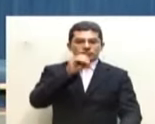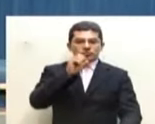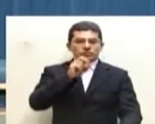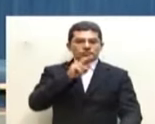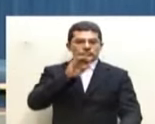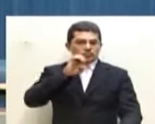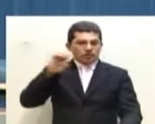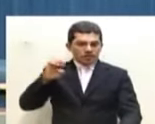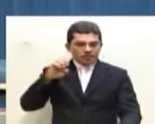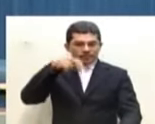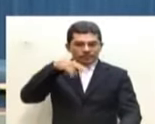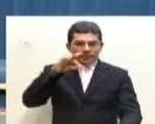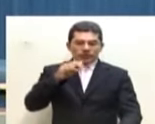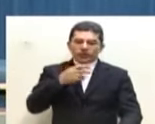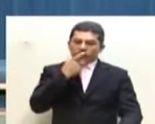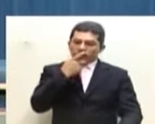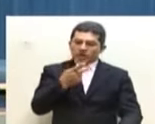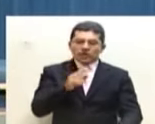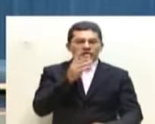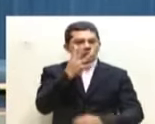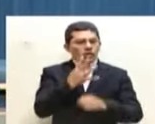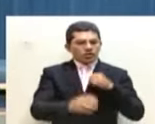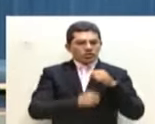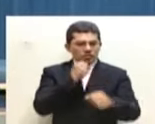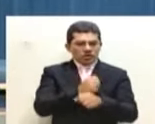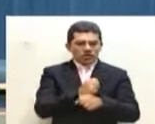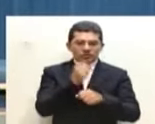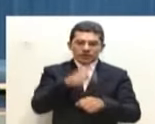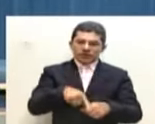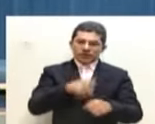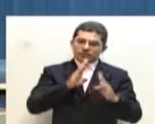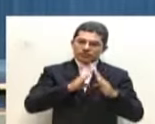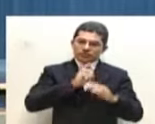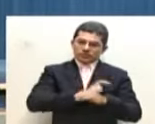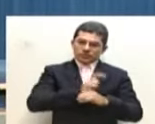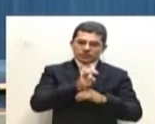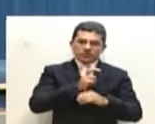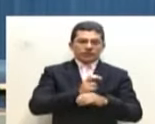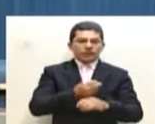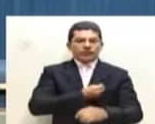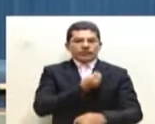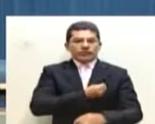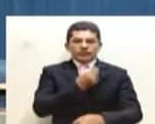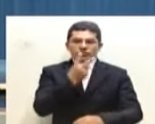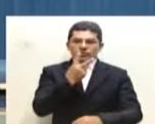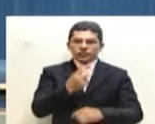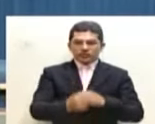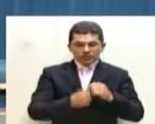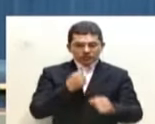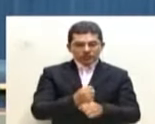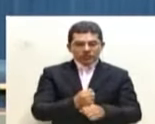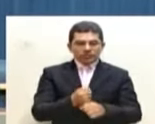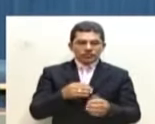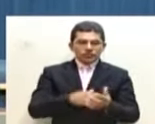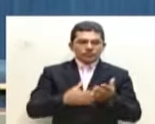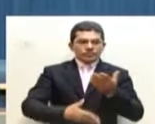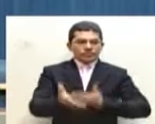que nesses 4 anos na Assembleia, nós vivemos nos 2 primeiros anos uma